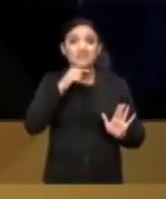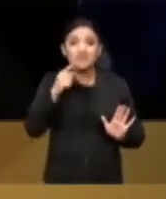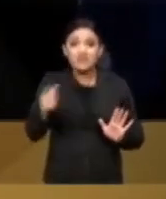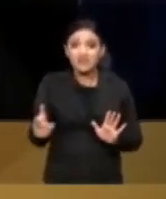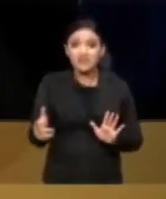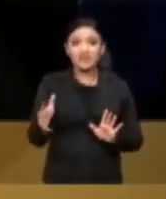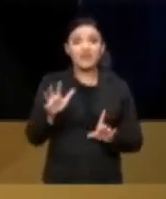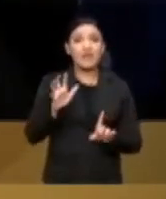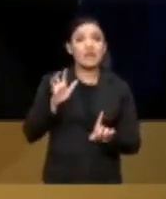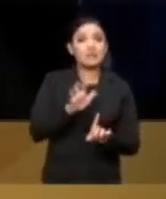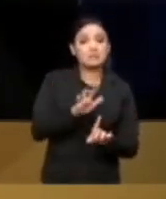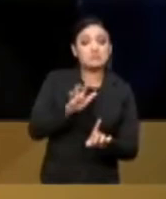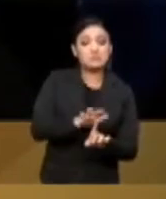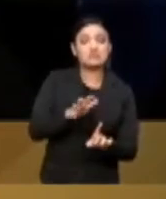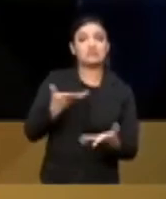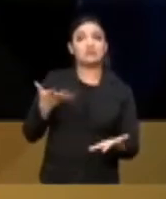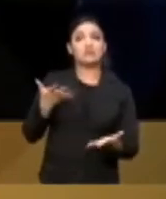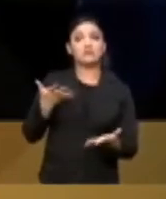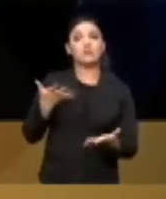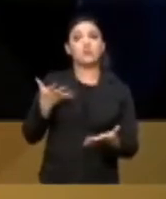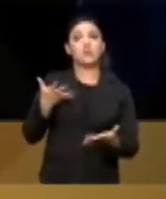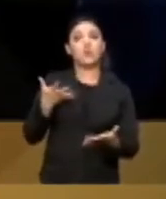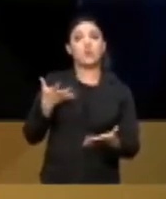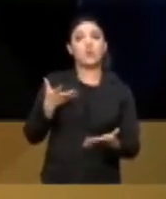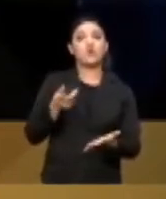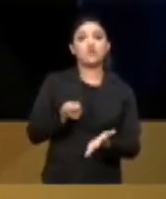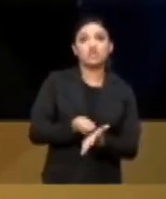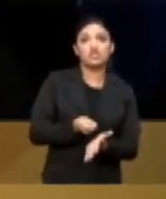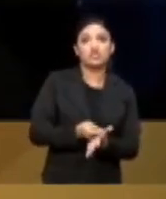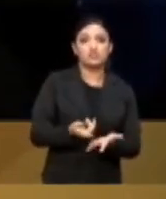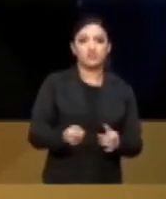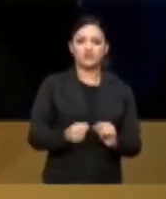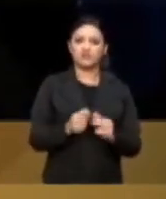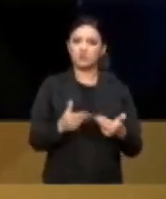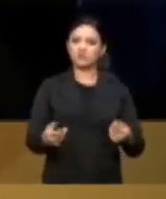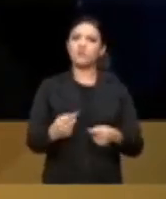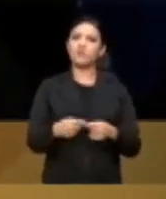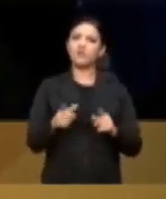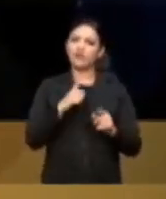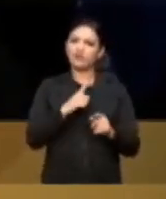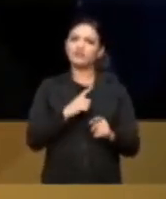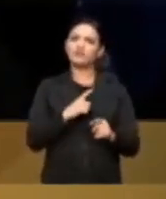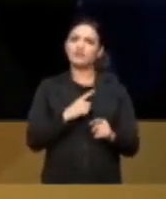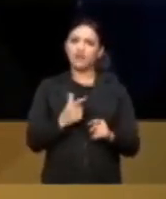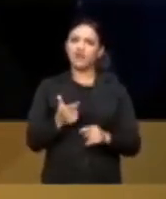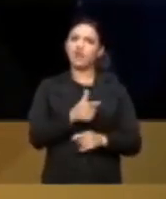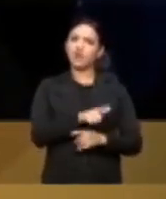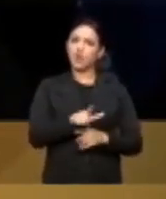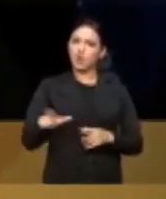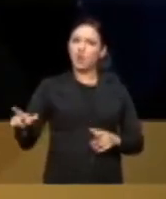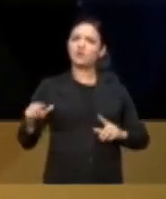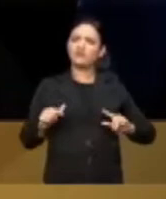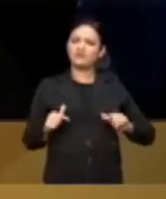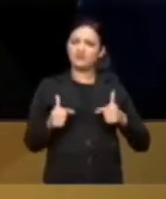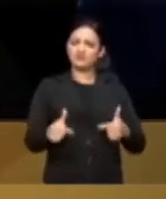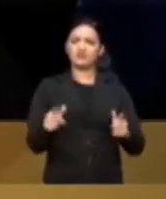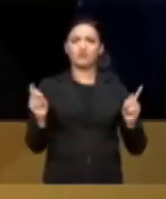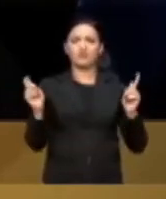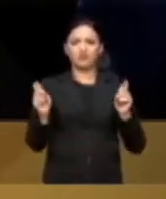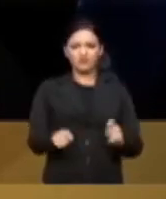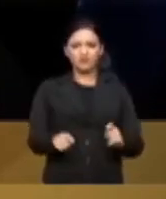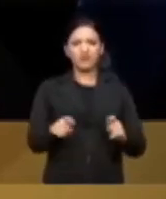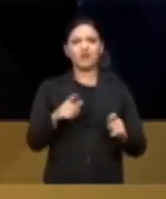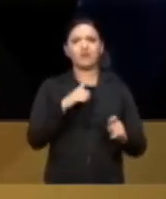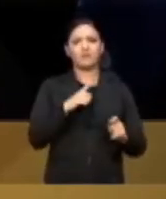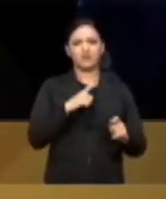prestar fato específico, pois há formas modernas de ação que melhor se harmonizam com os